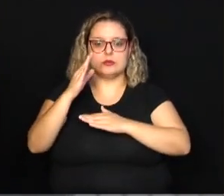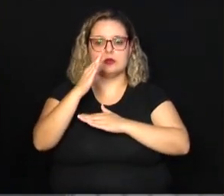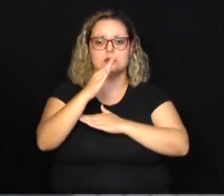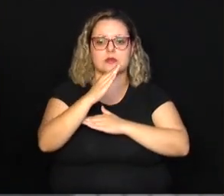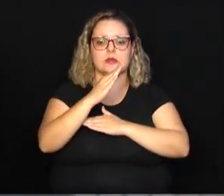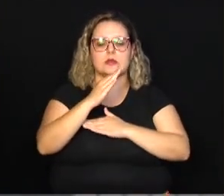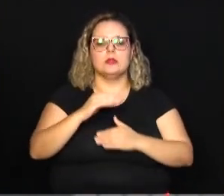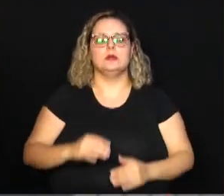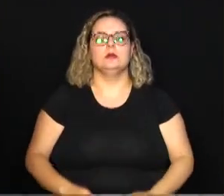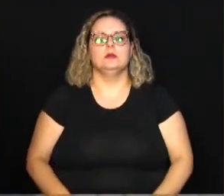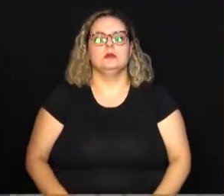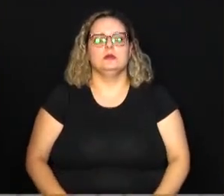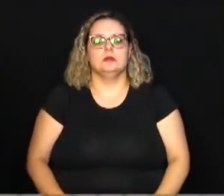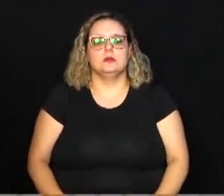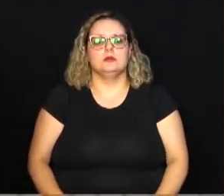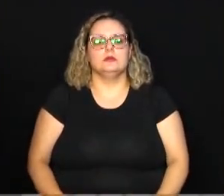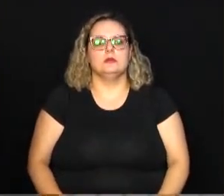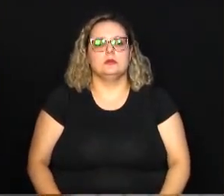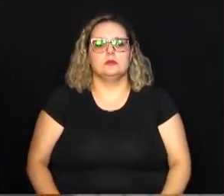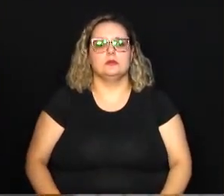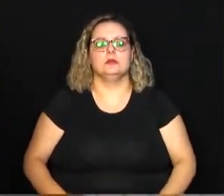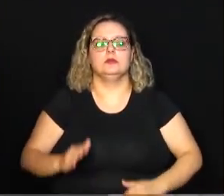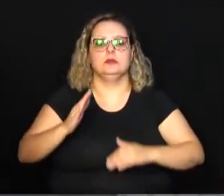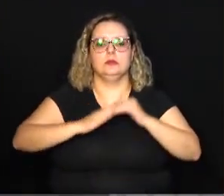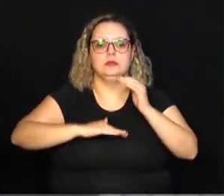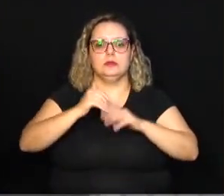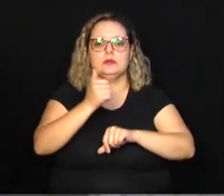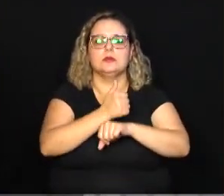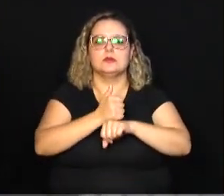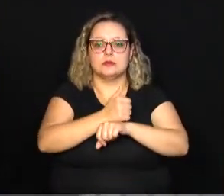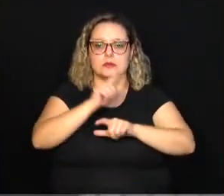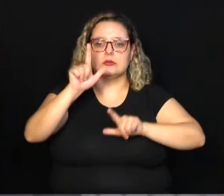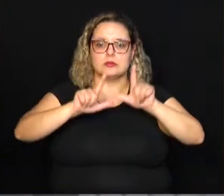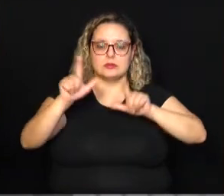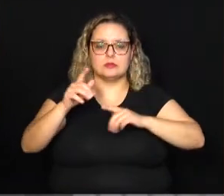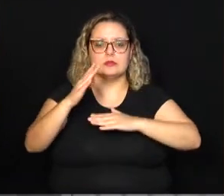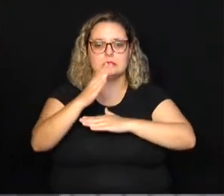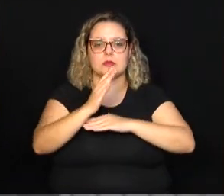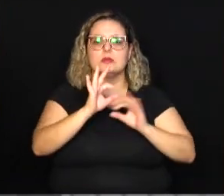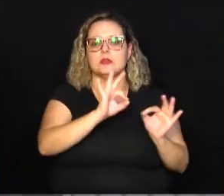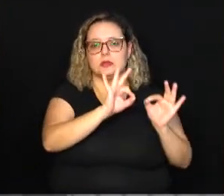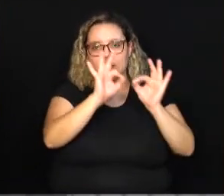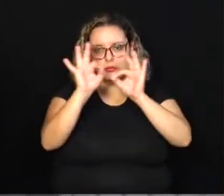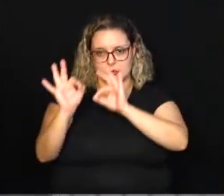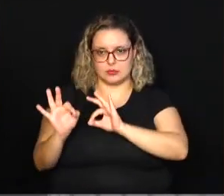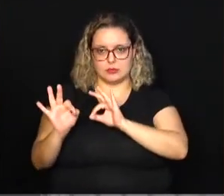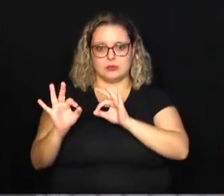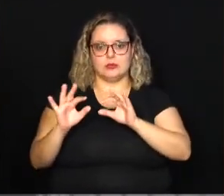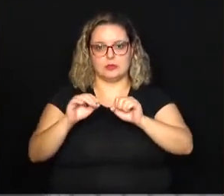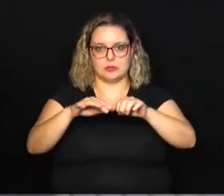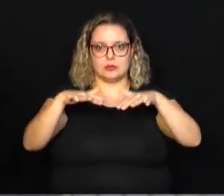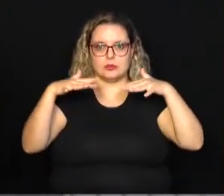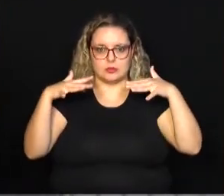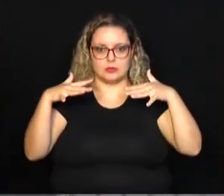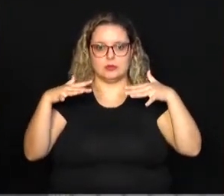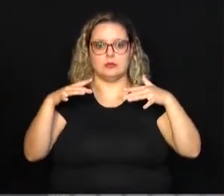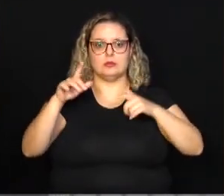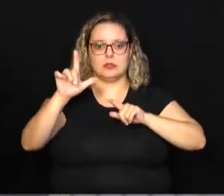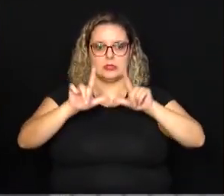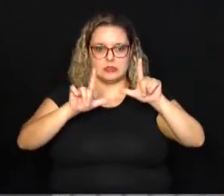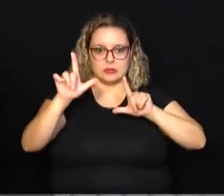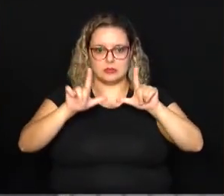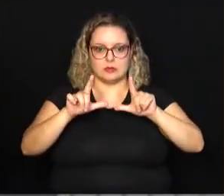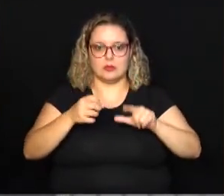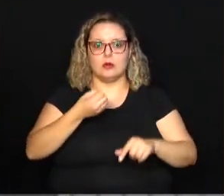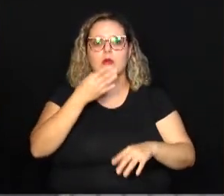Municipal, aos profissionais da TV Câmara e também ao público que nos acompanhou pela televisão. Uma